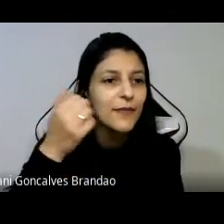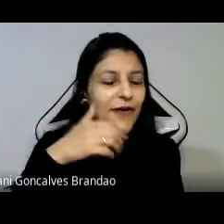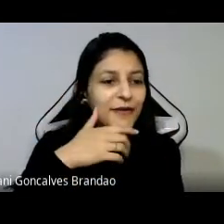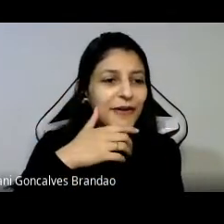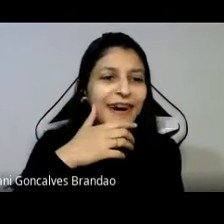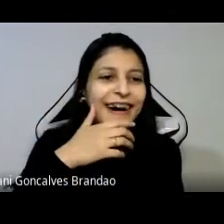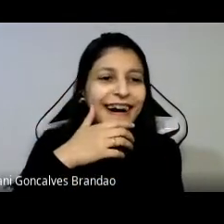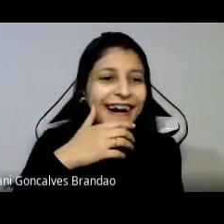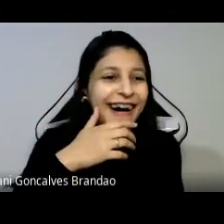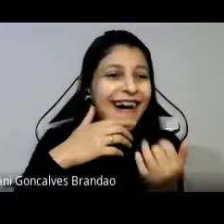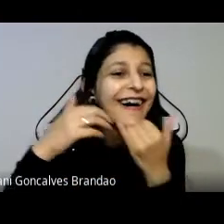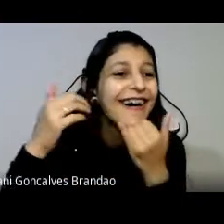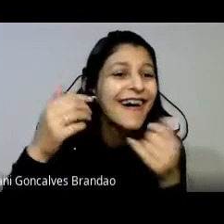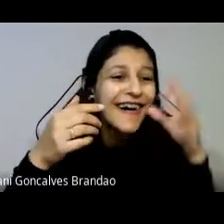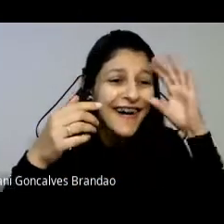Volta, por favor.